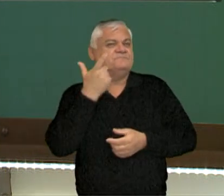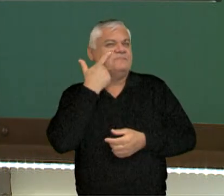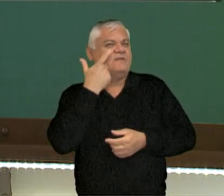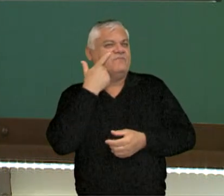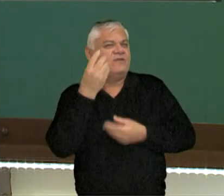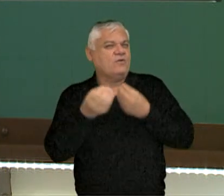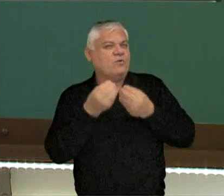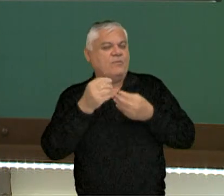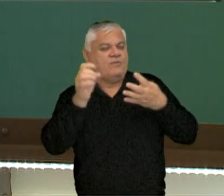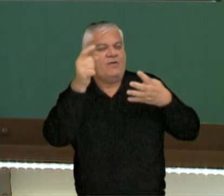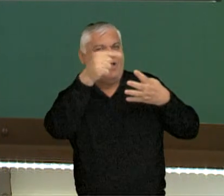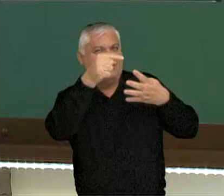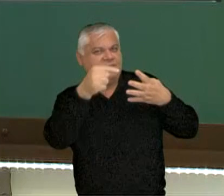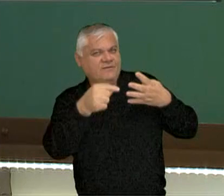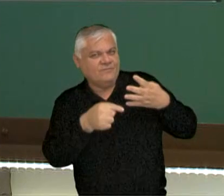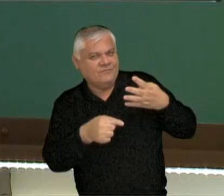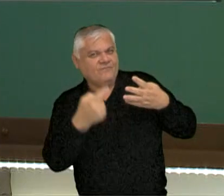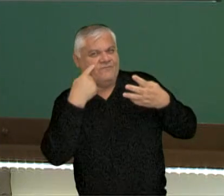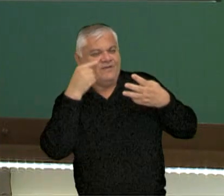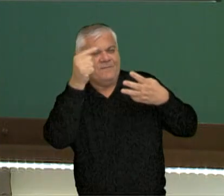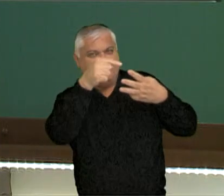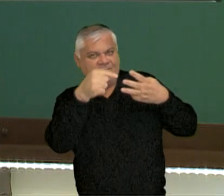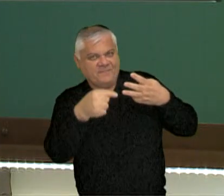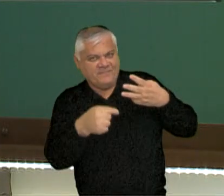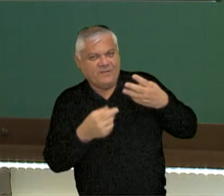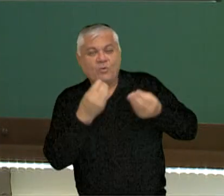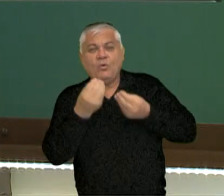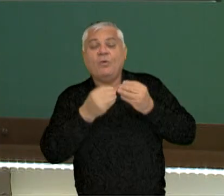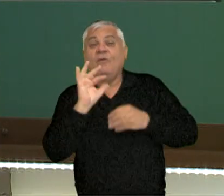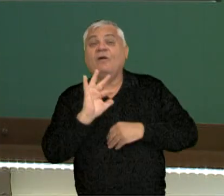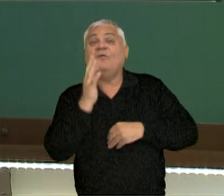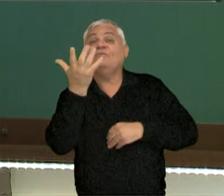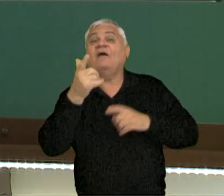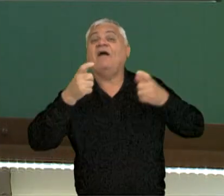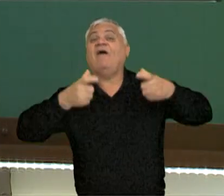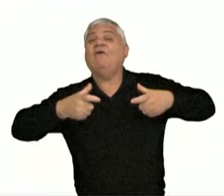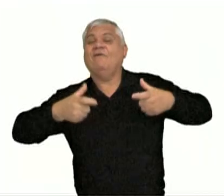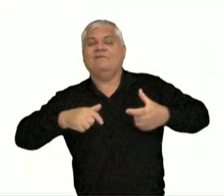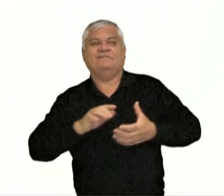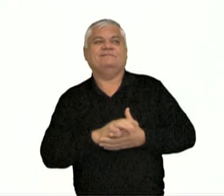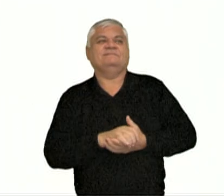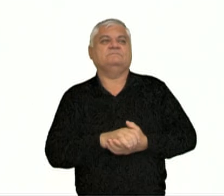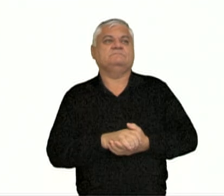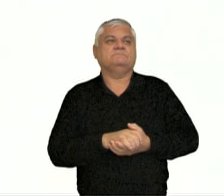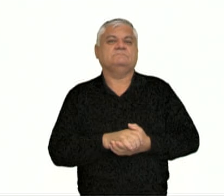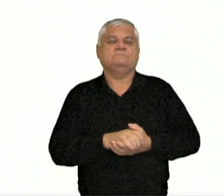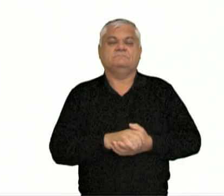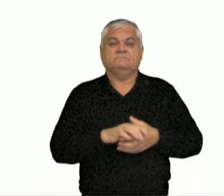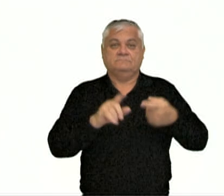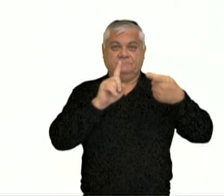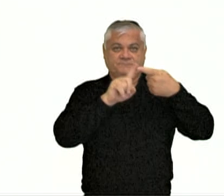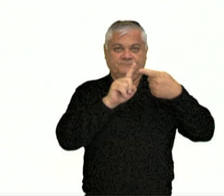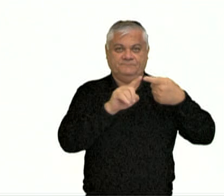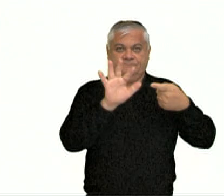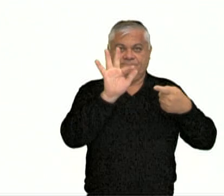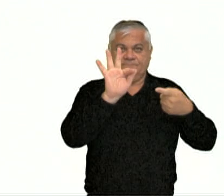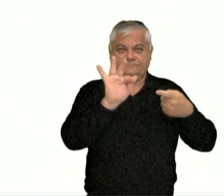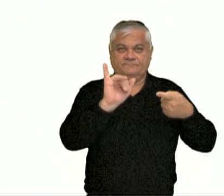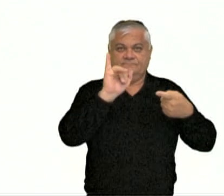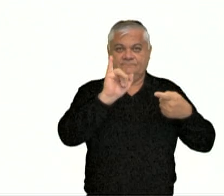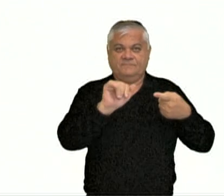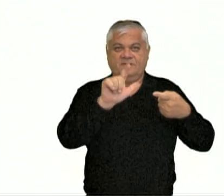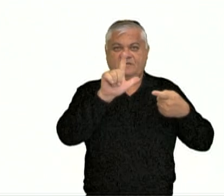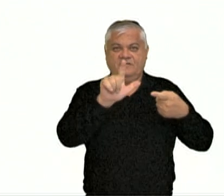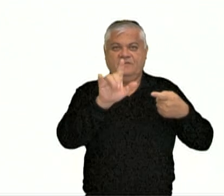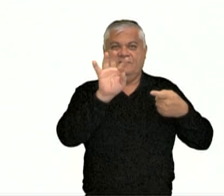olhada em cada uma dessas etapas, como que acontece, aonde que acontece. Então, a primeira etapa, que a gente